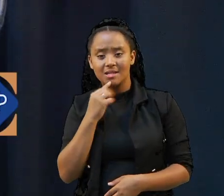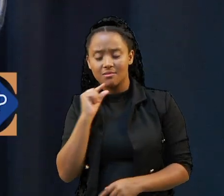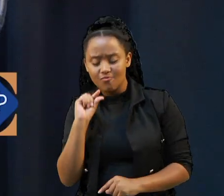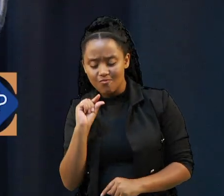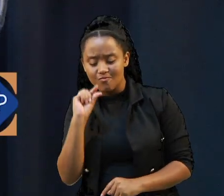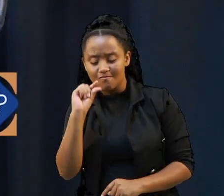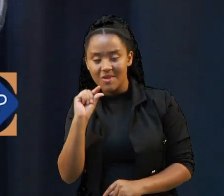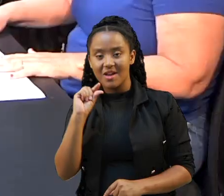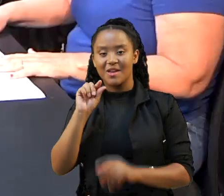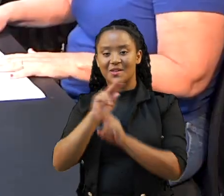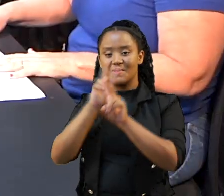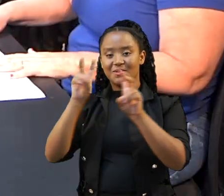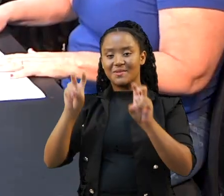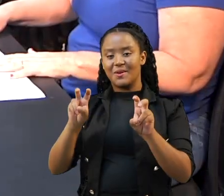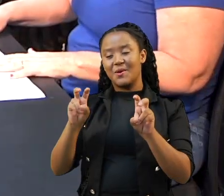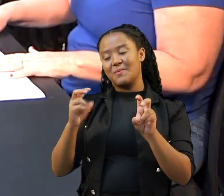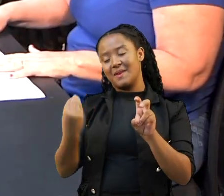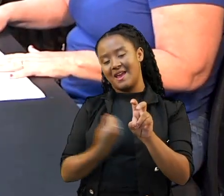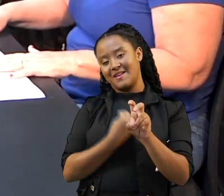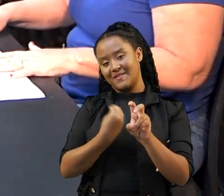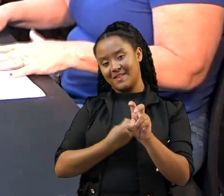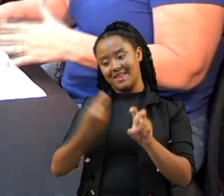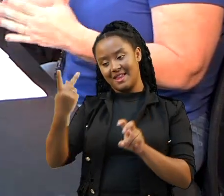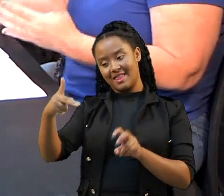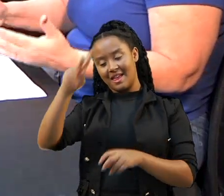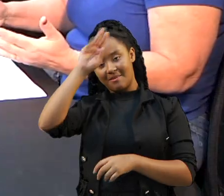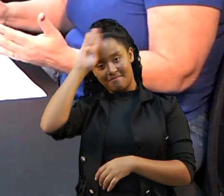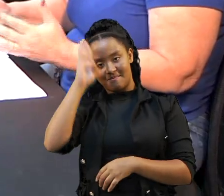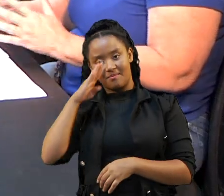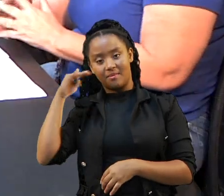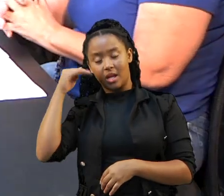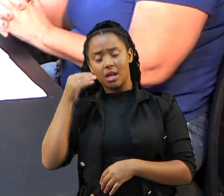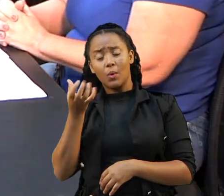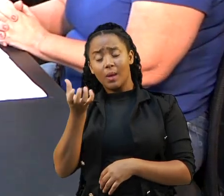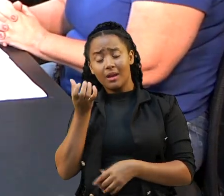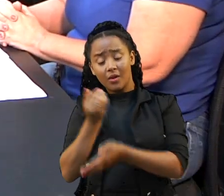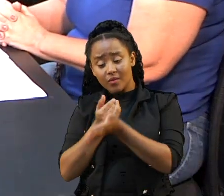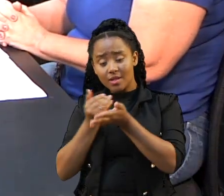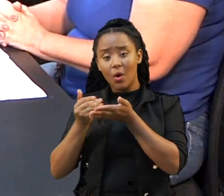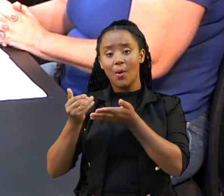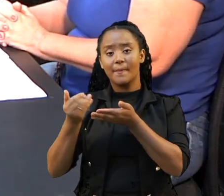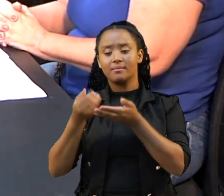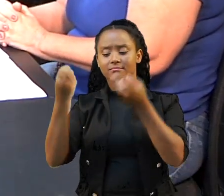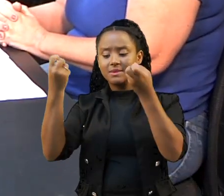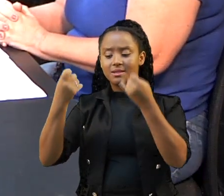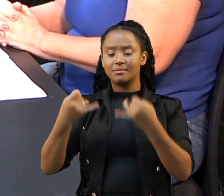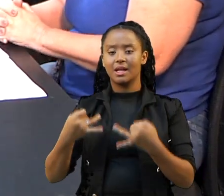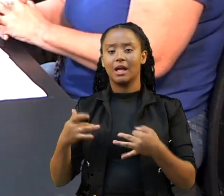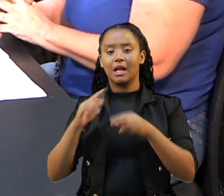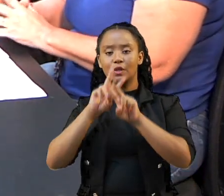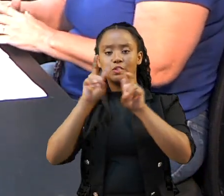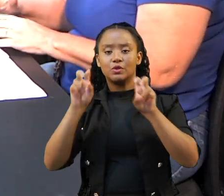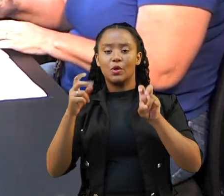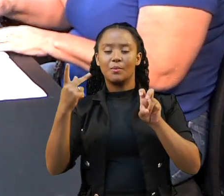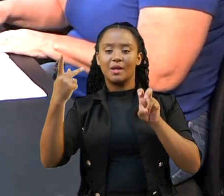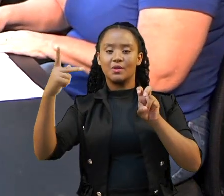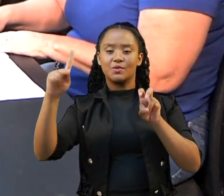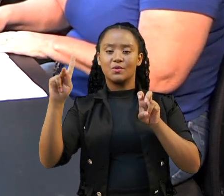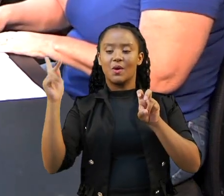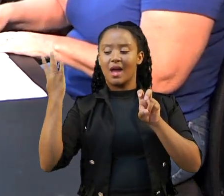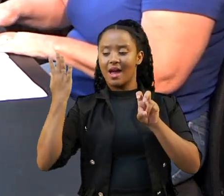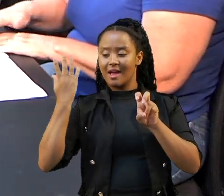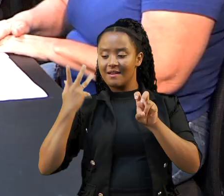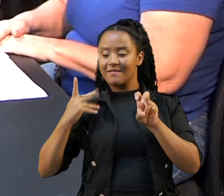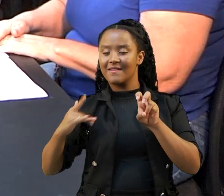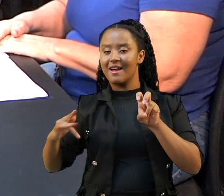seja muito bem-vinda. Eu queria que você começasse esse bate-papo falando para a gente um pouquinho da sua infância